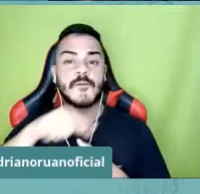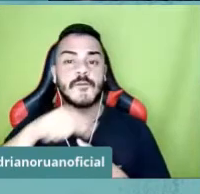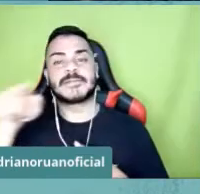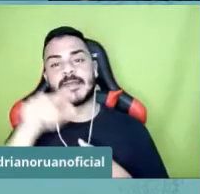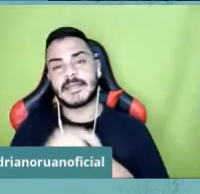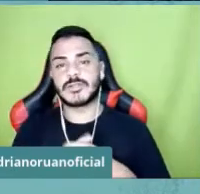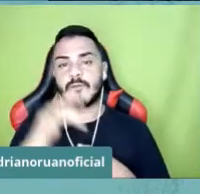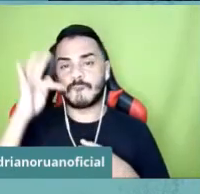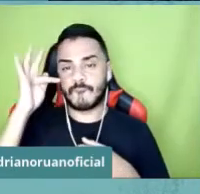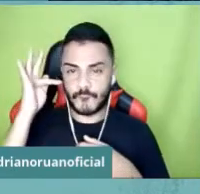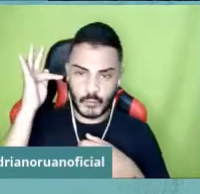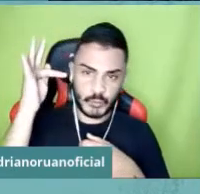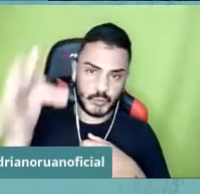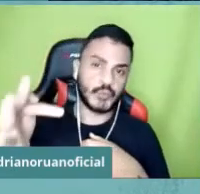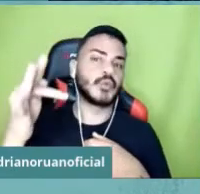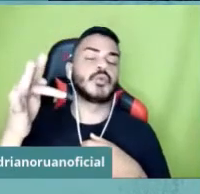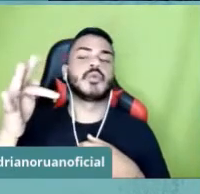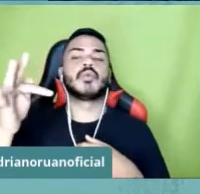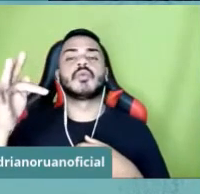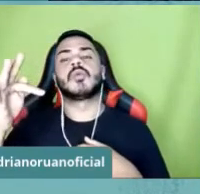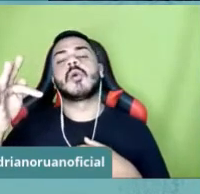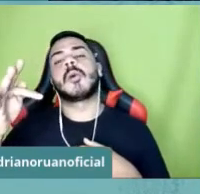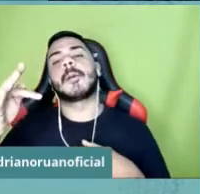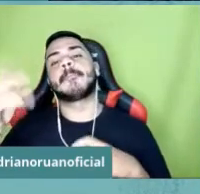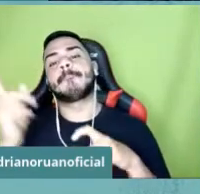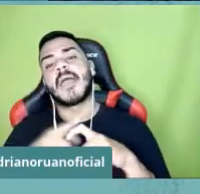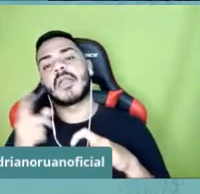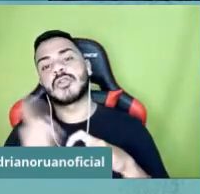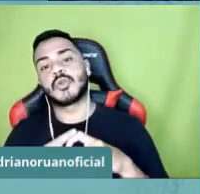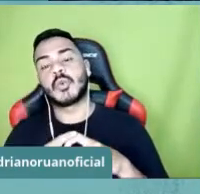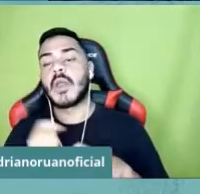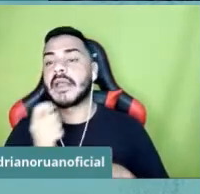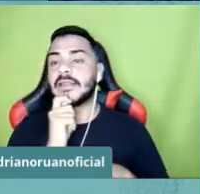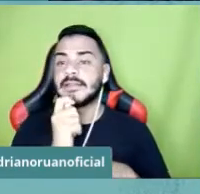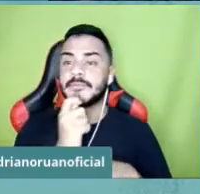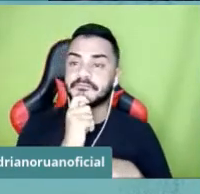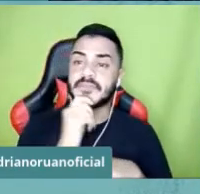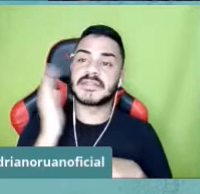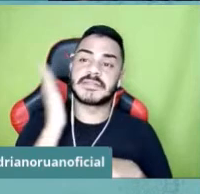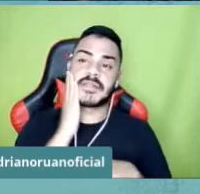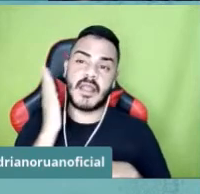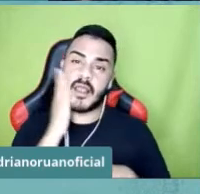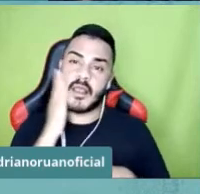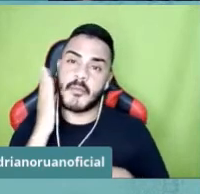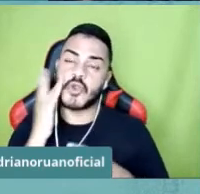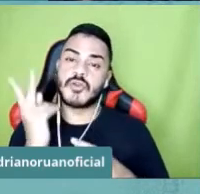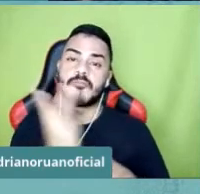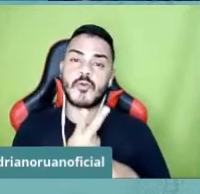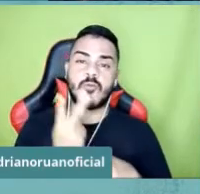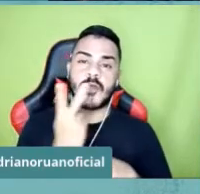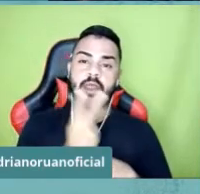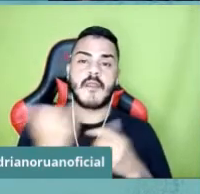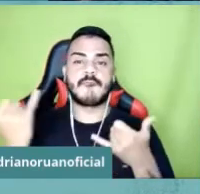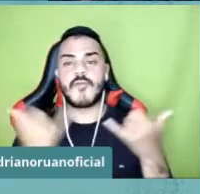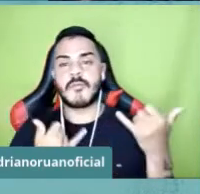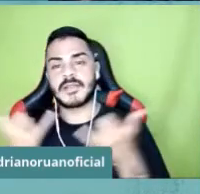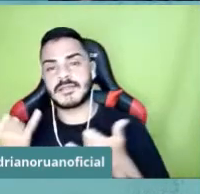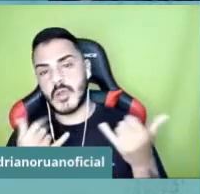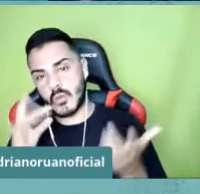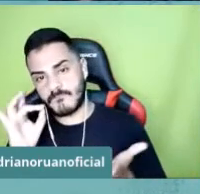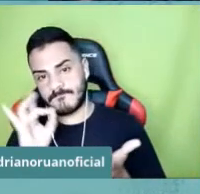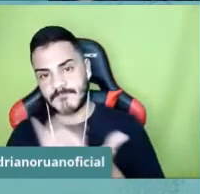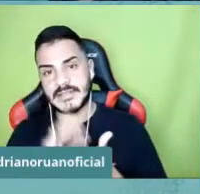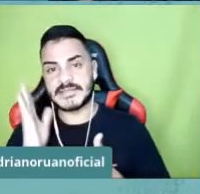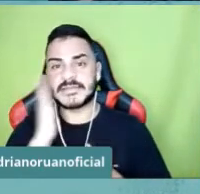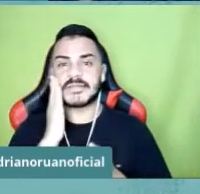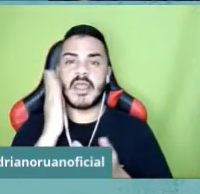futuros médicos, mesmo hoje ainda não sendo médico, sabem aonde procurar informação de qualidade, sabem quais são as